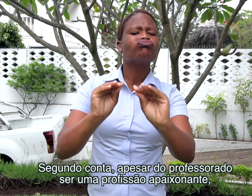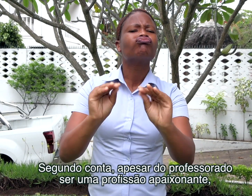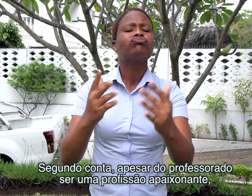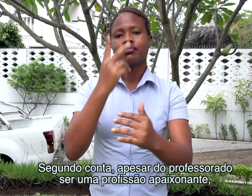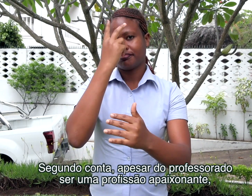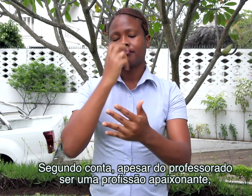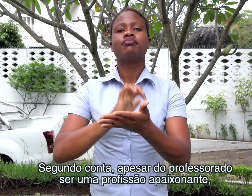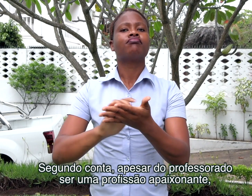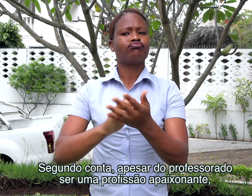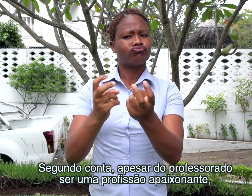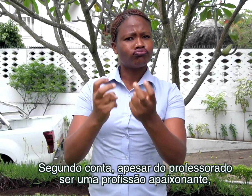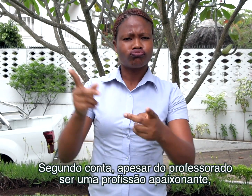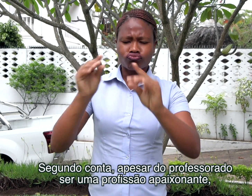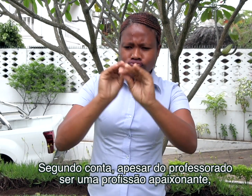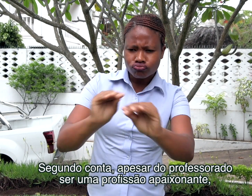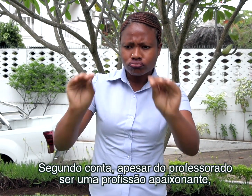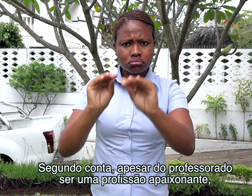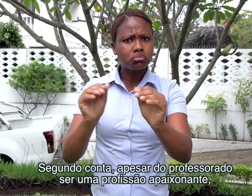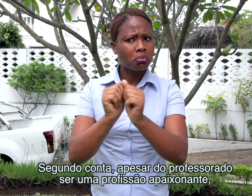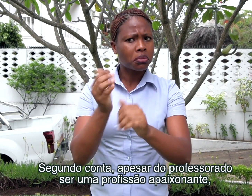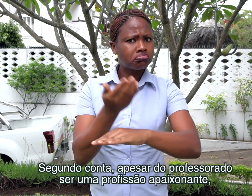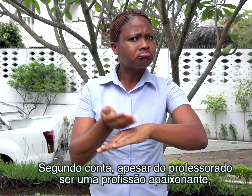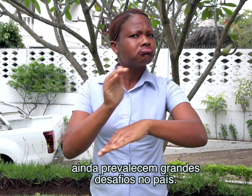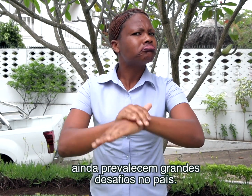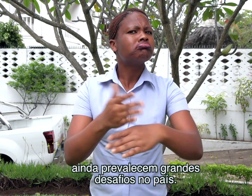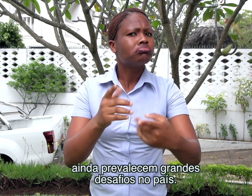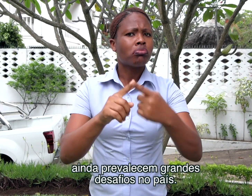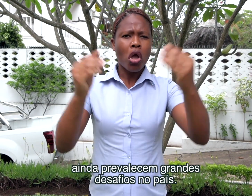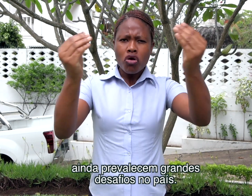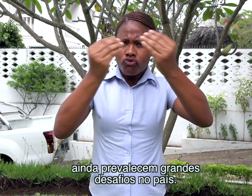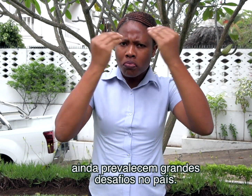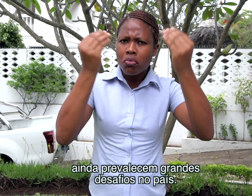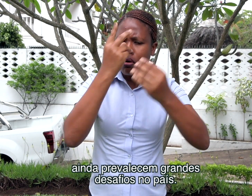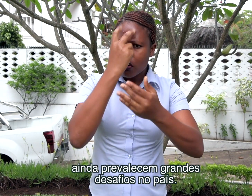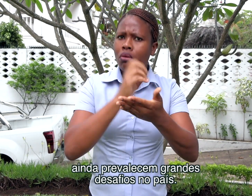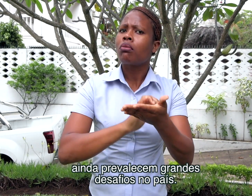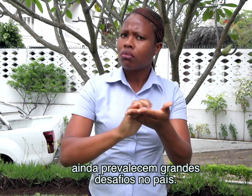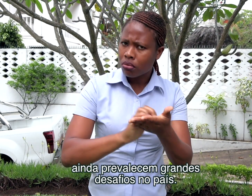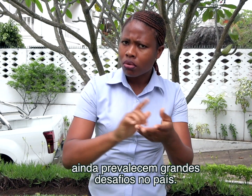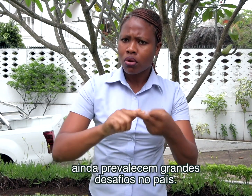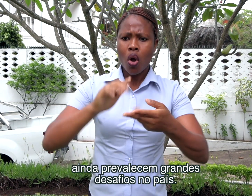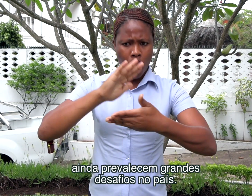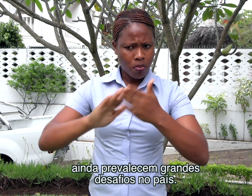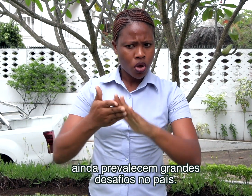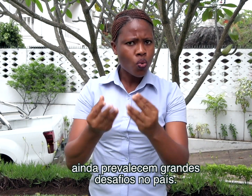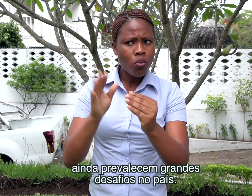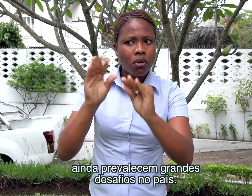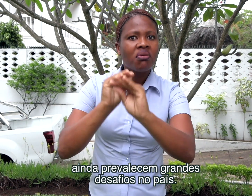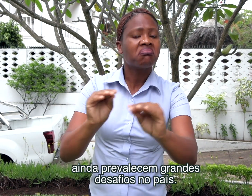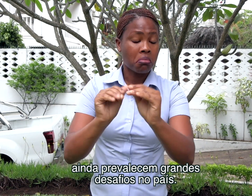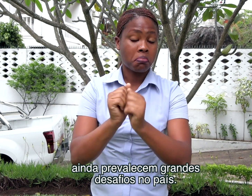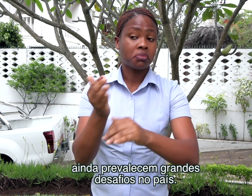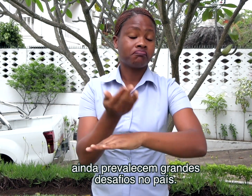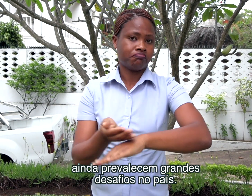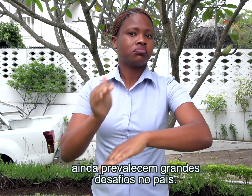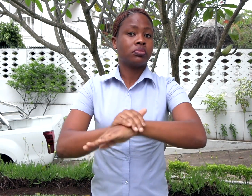Segundo conta, apesar do professorado ser uma profissão apaixonante, ainda prevalecem grandes desafios no